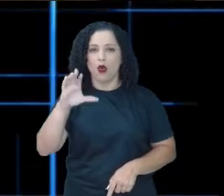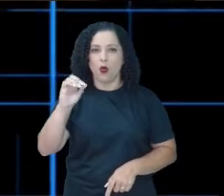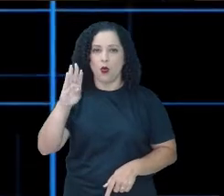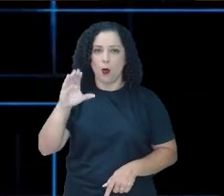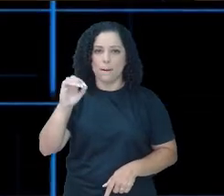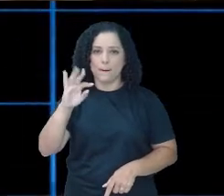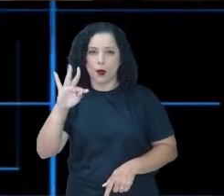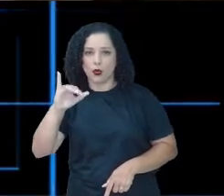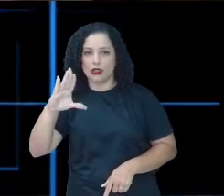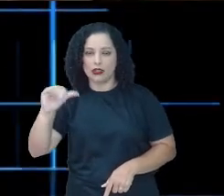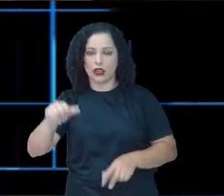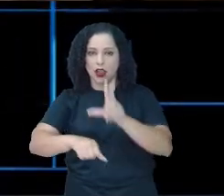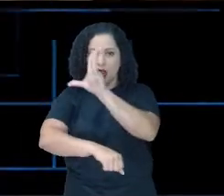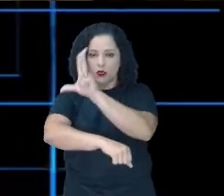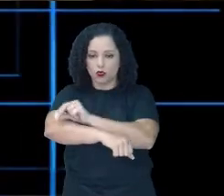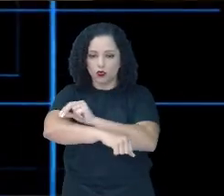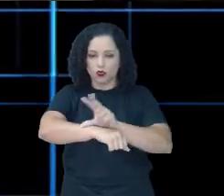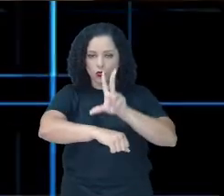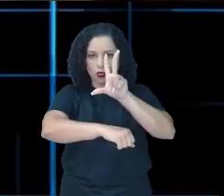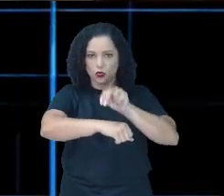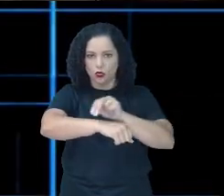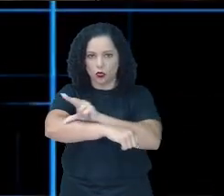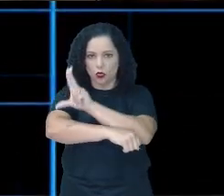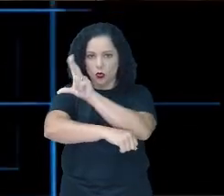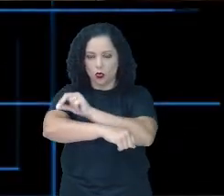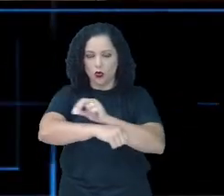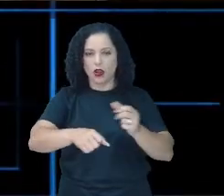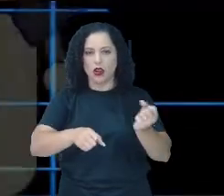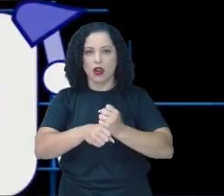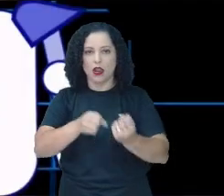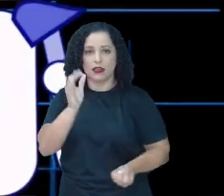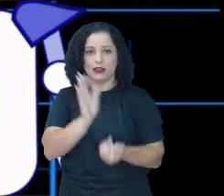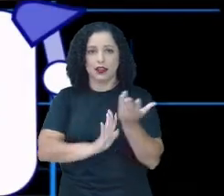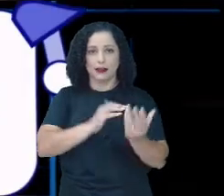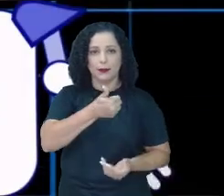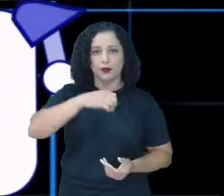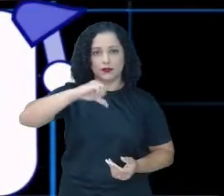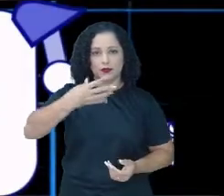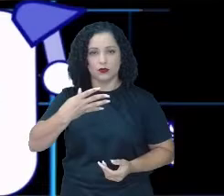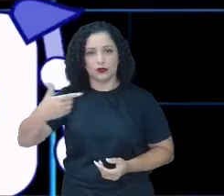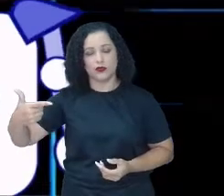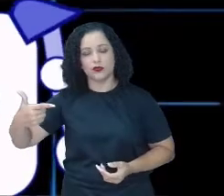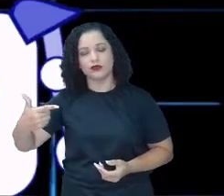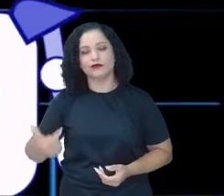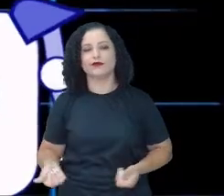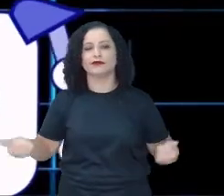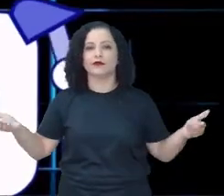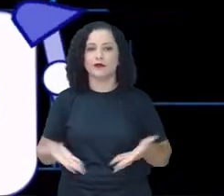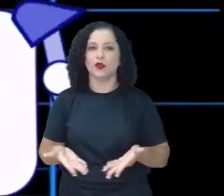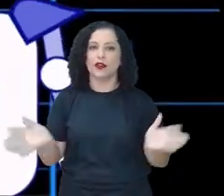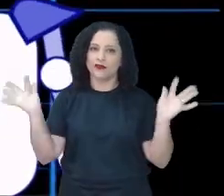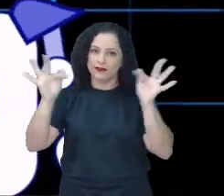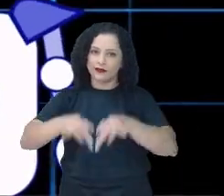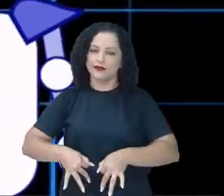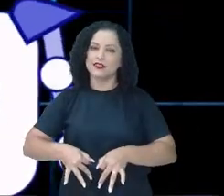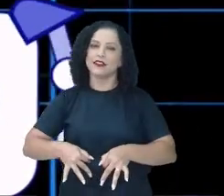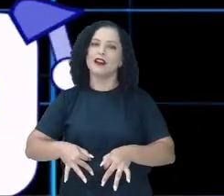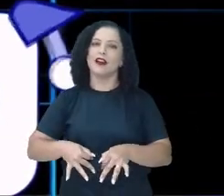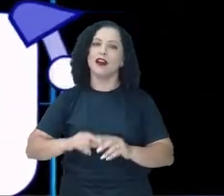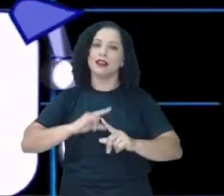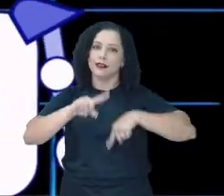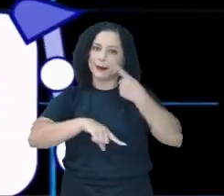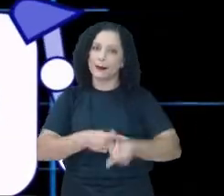em 1942, na sua obra Runaround. Por enquanto, vamos ficando por aqui. Outro